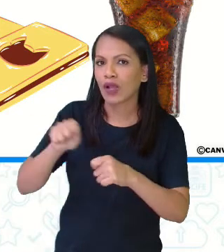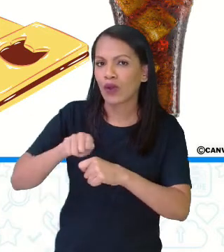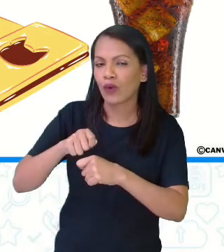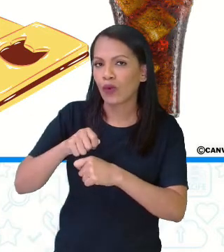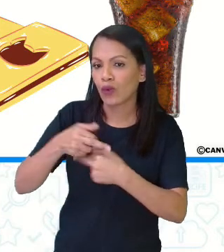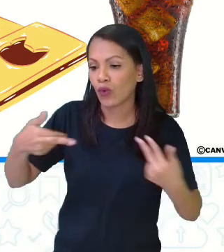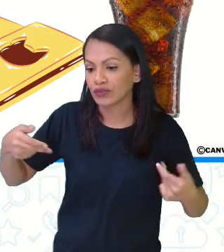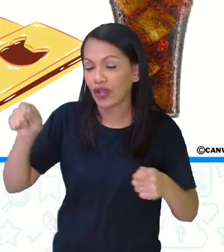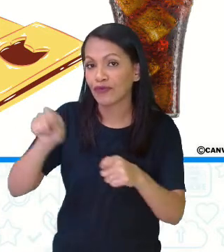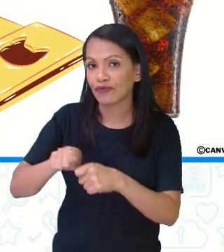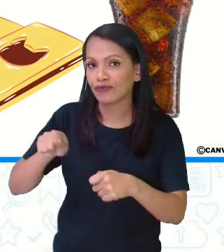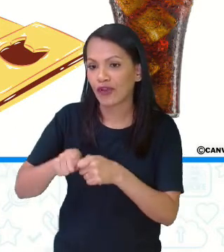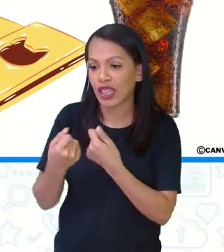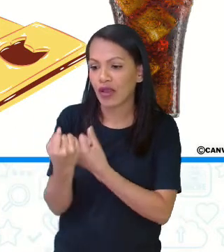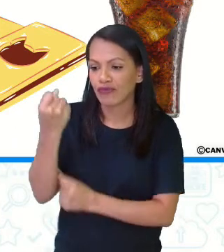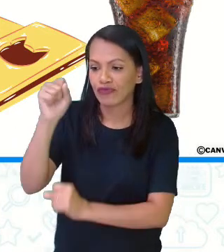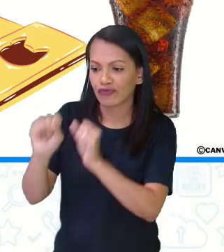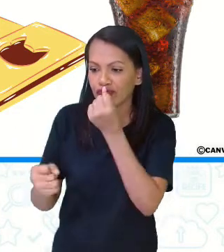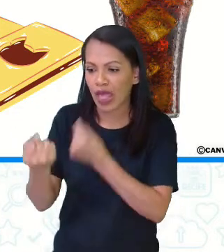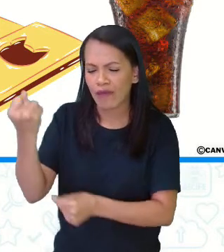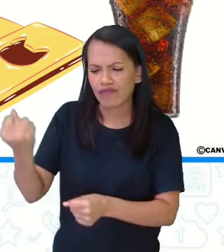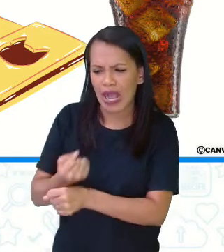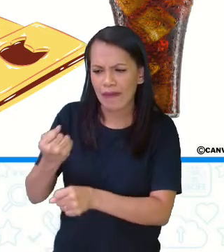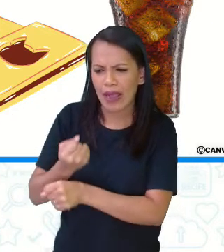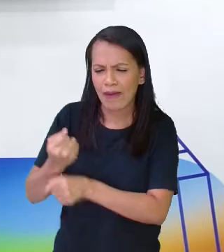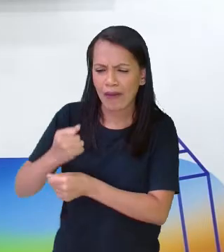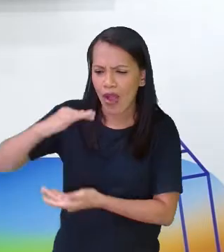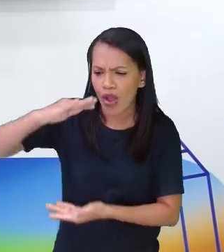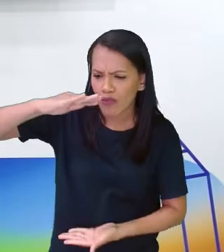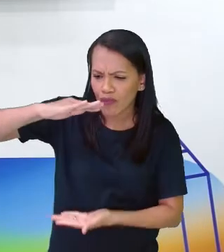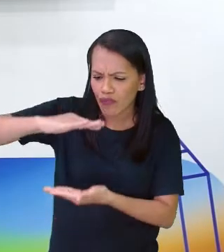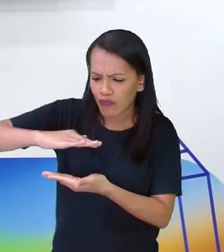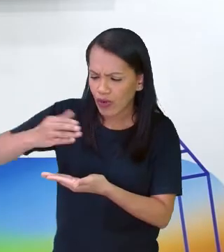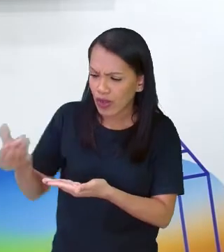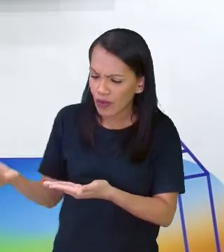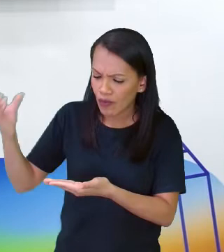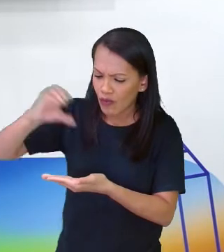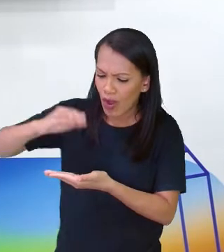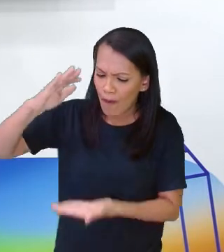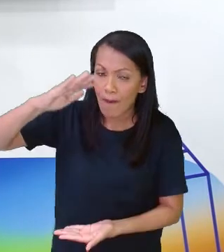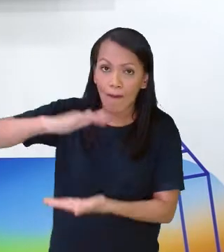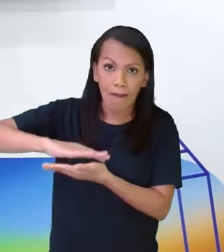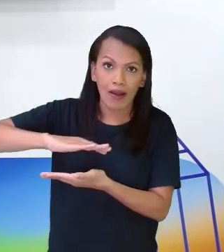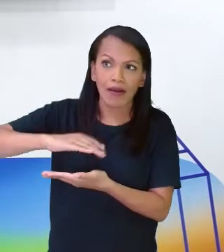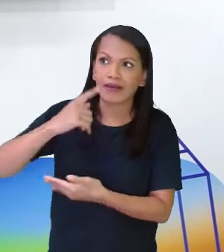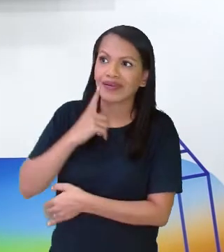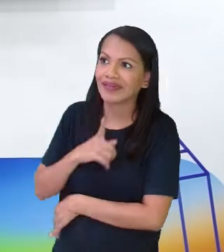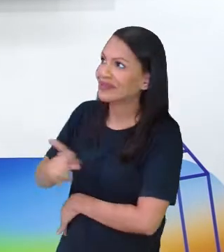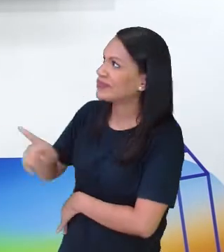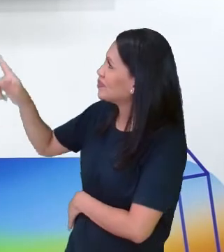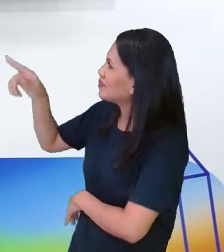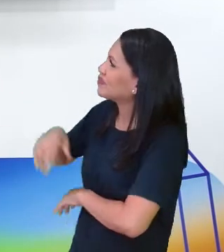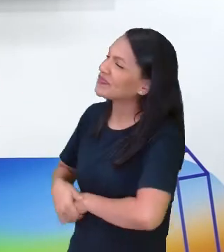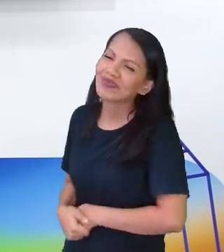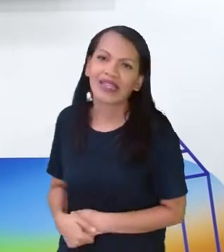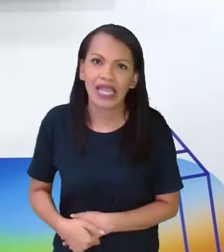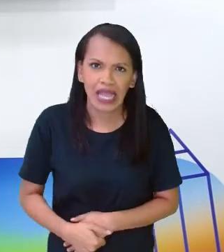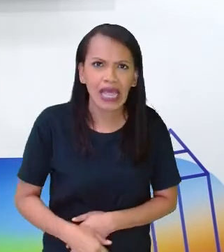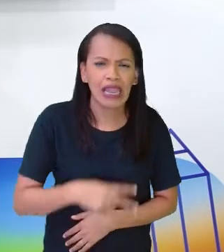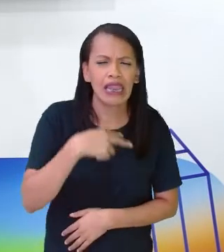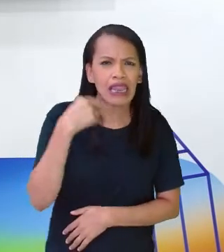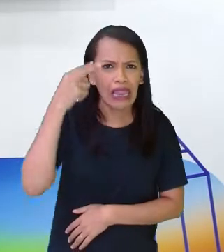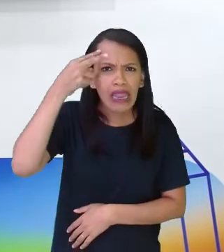datas comemorativas, quando penso, por exemplo, na Páscoa, nós lembramos chocolate,